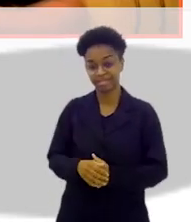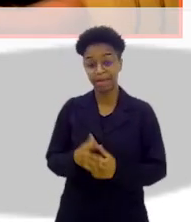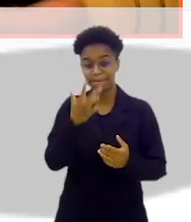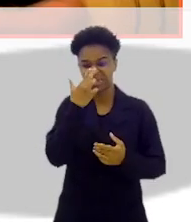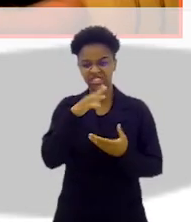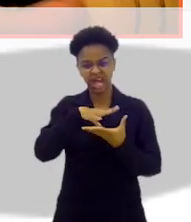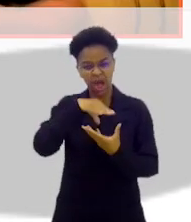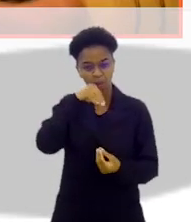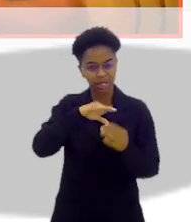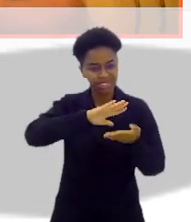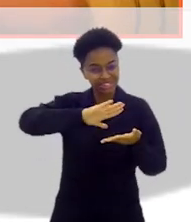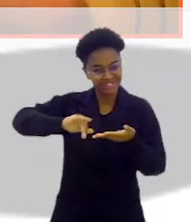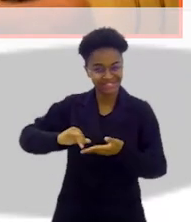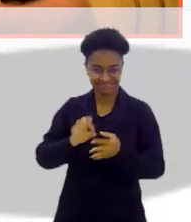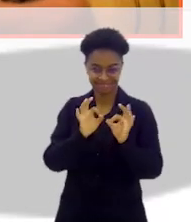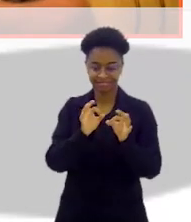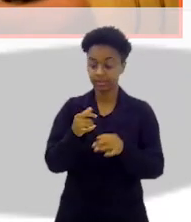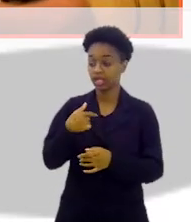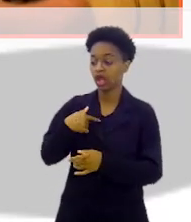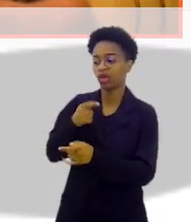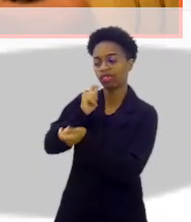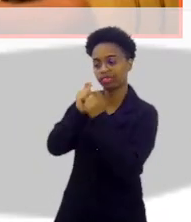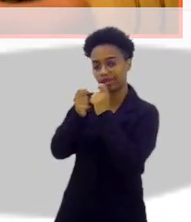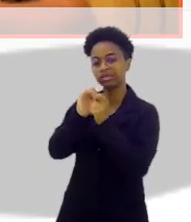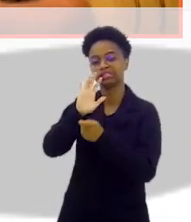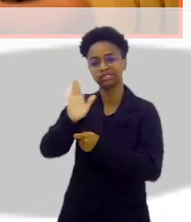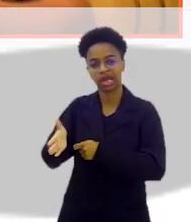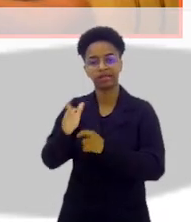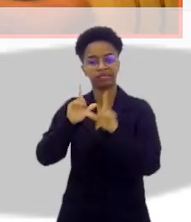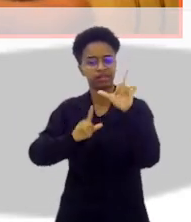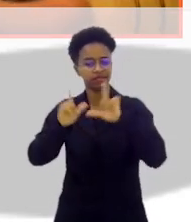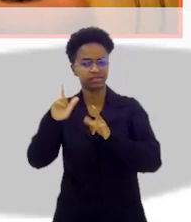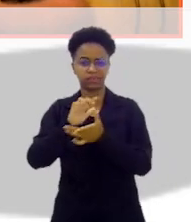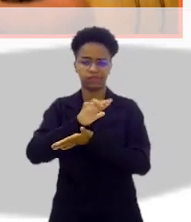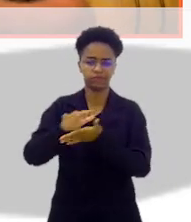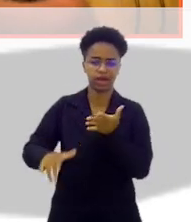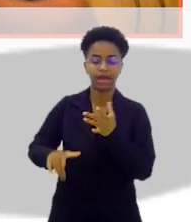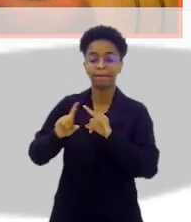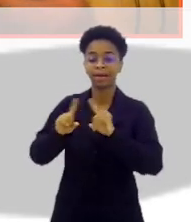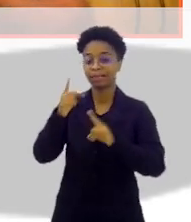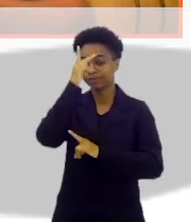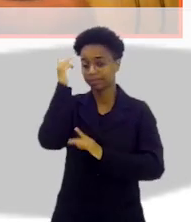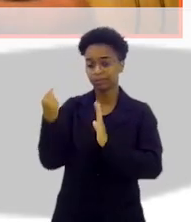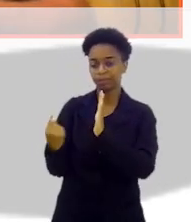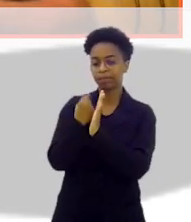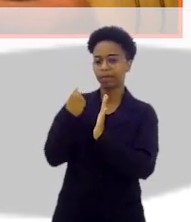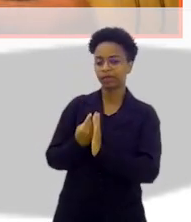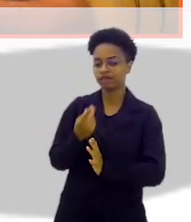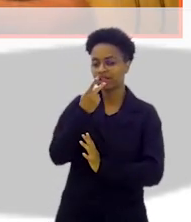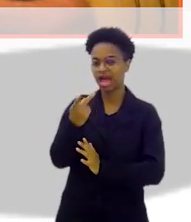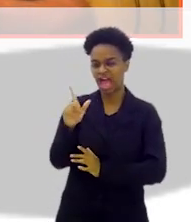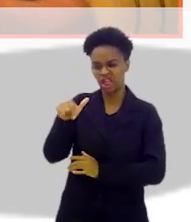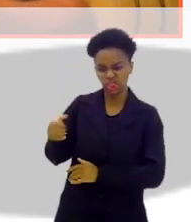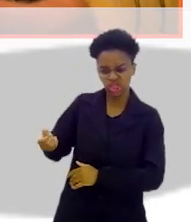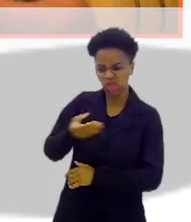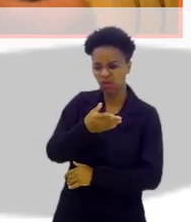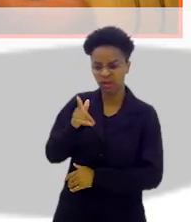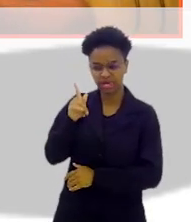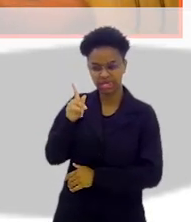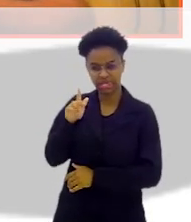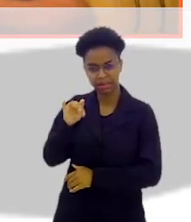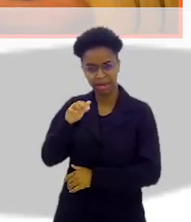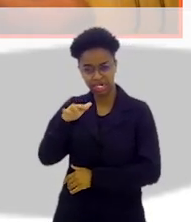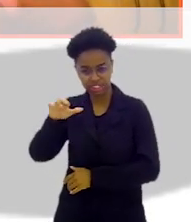alma do José Humberto. Isso, eu gravei entrevistas para redes de televisão e quando me perguntavam isso, falavam: você é o